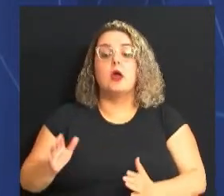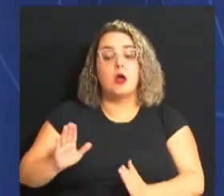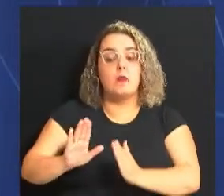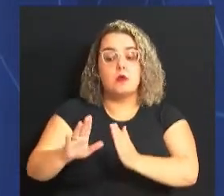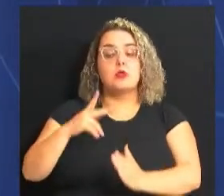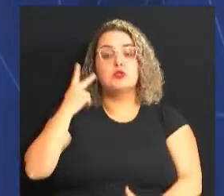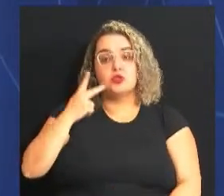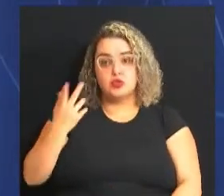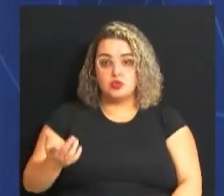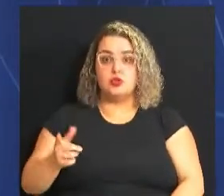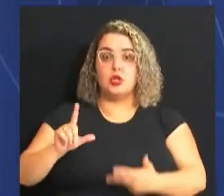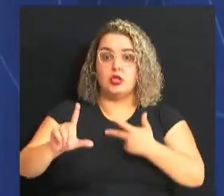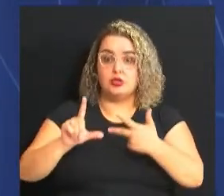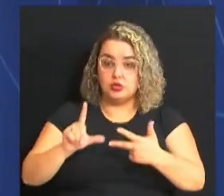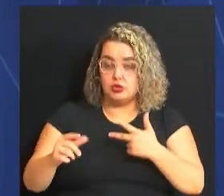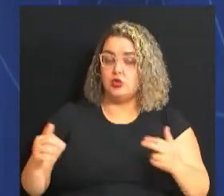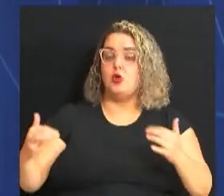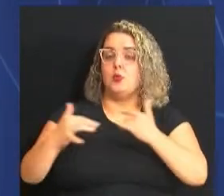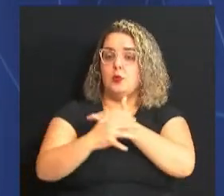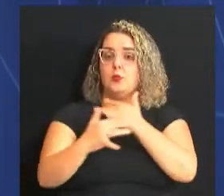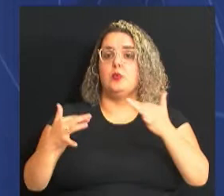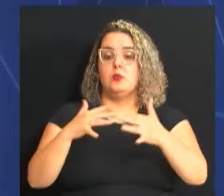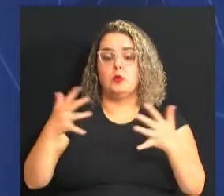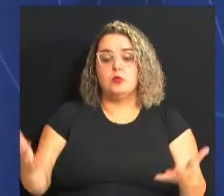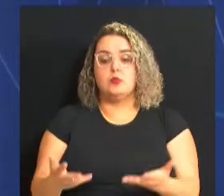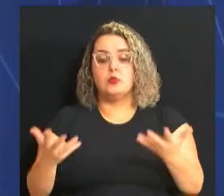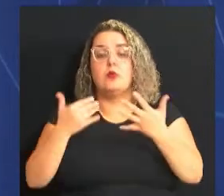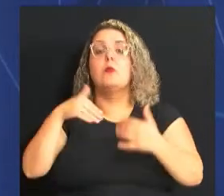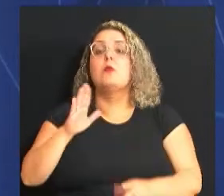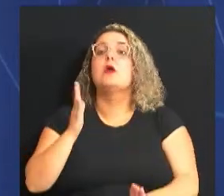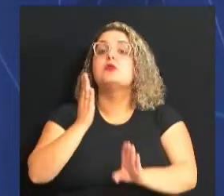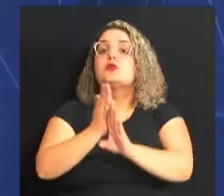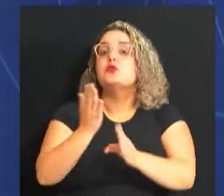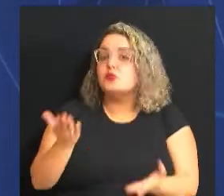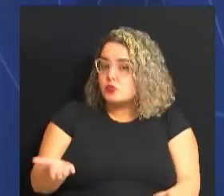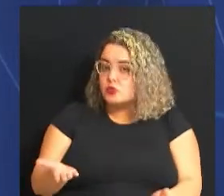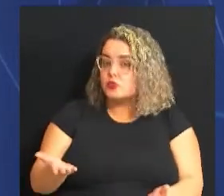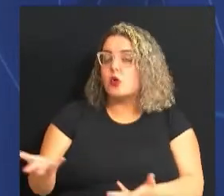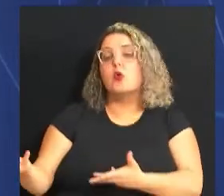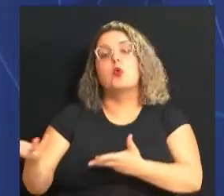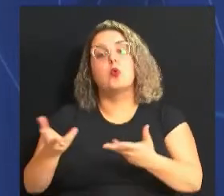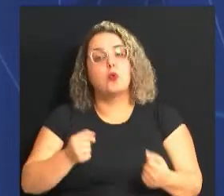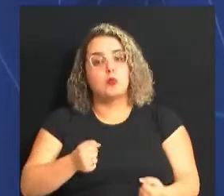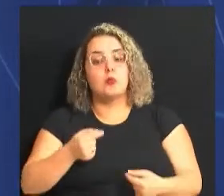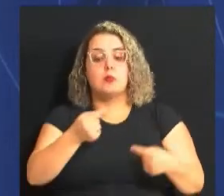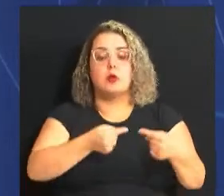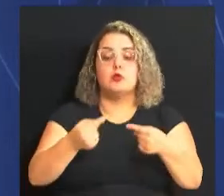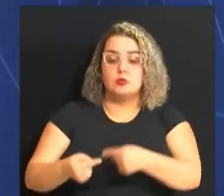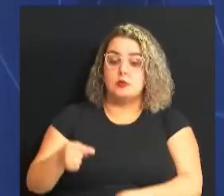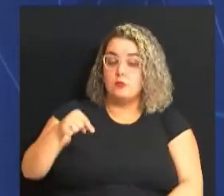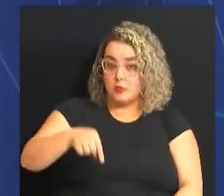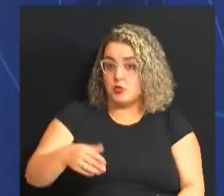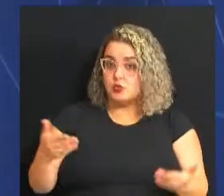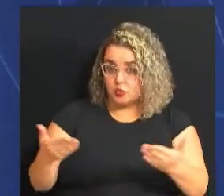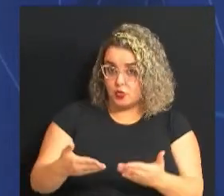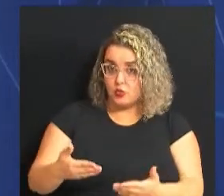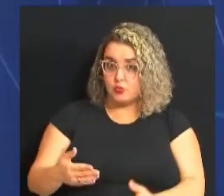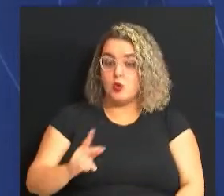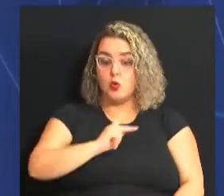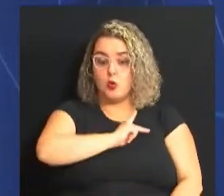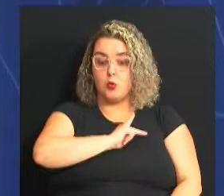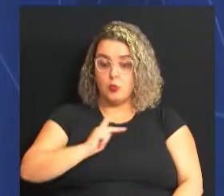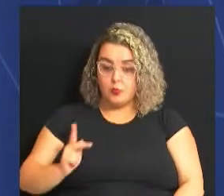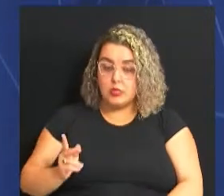Parlamentar de Legislação Urbanística promoveu mais um encontro. O convidado para o debate desta vez foi o presidente do